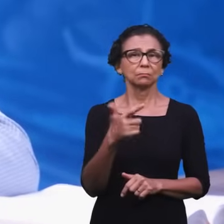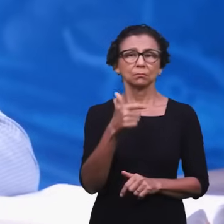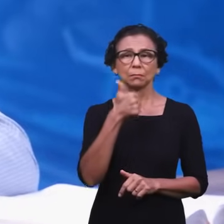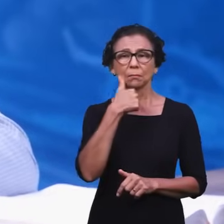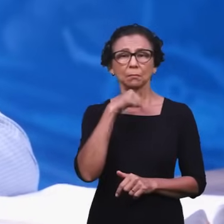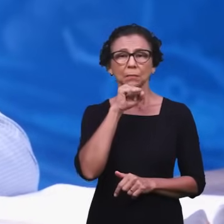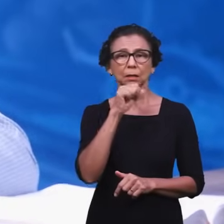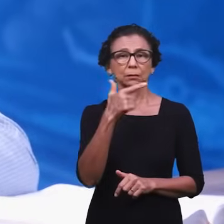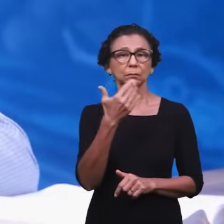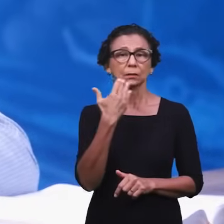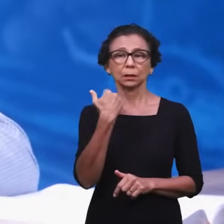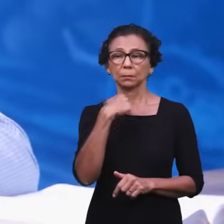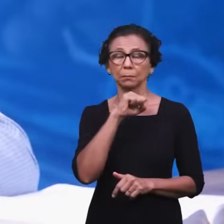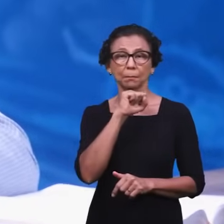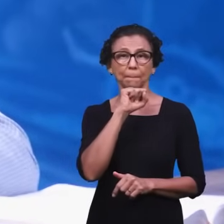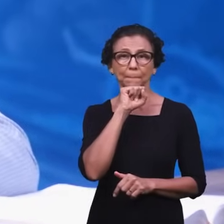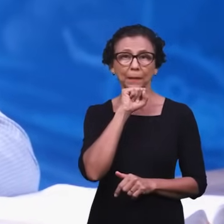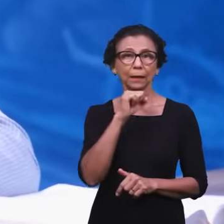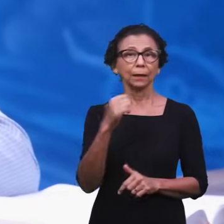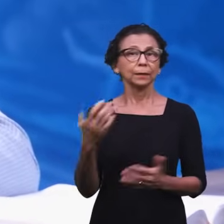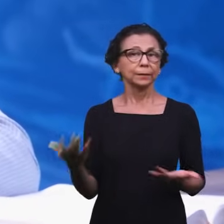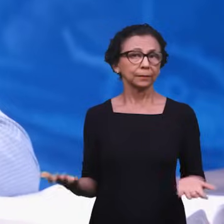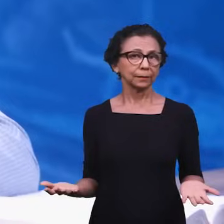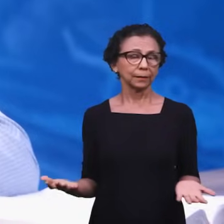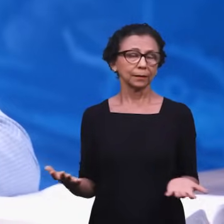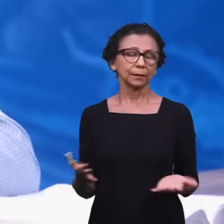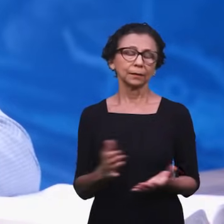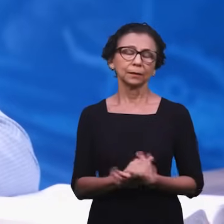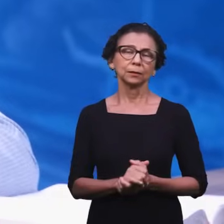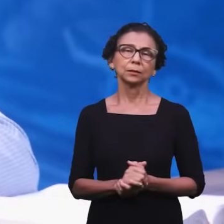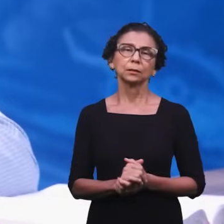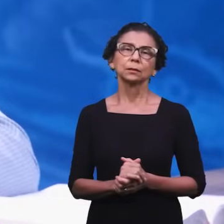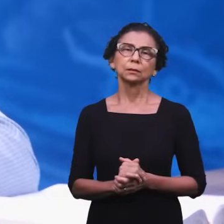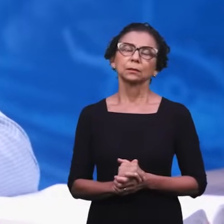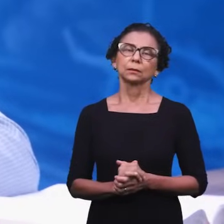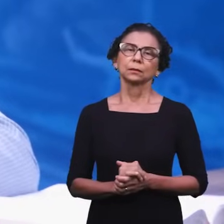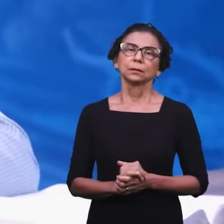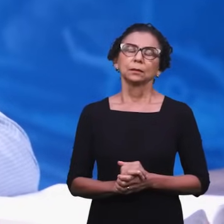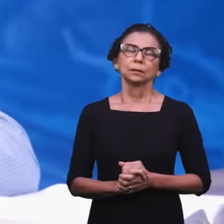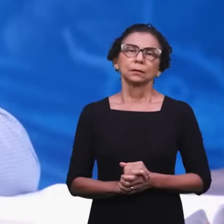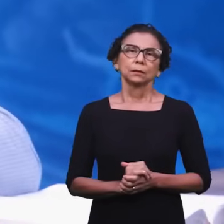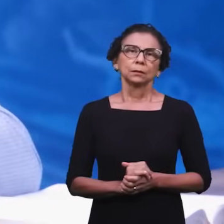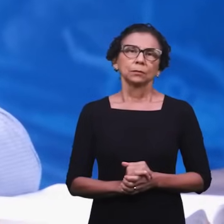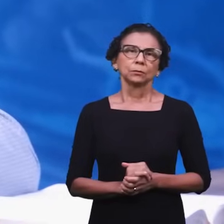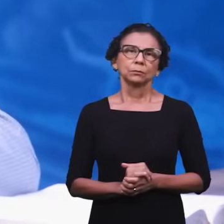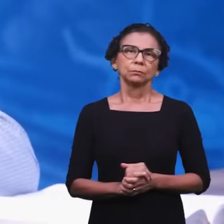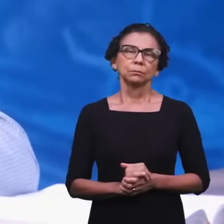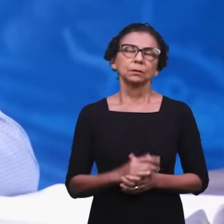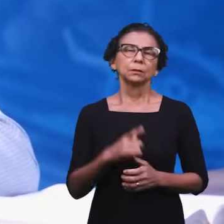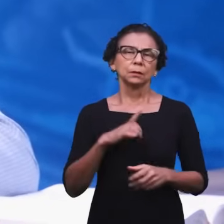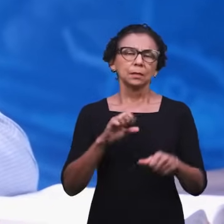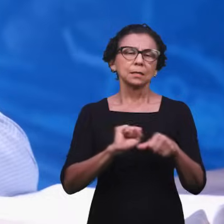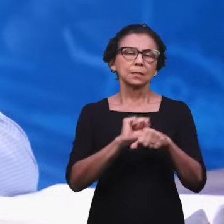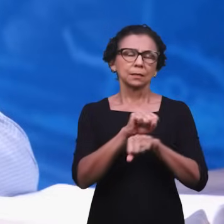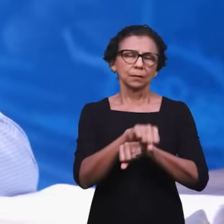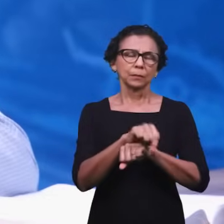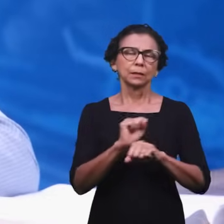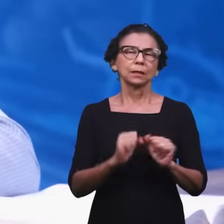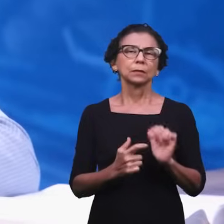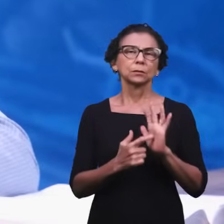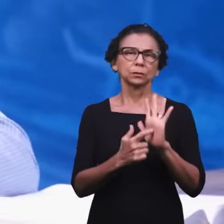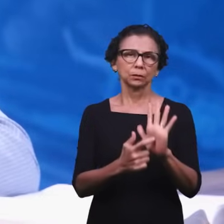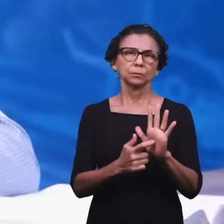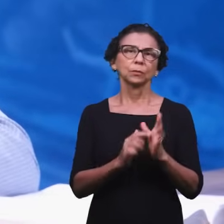Inclusive nos seminários dos Manaíns, Domingos Martins, há um tema de uma aula que é tratado sobre a